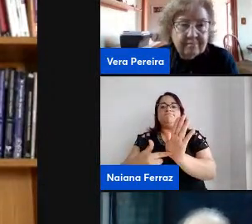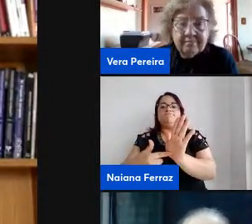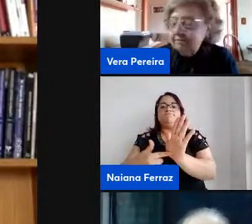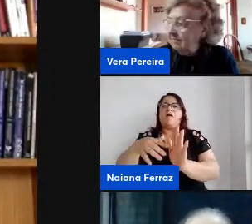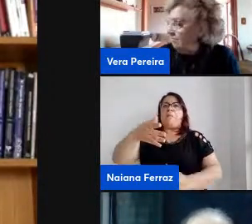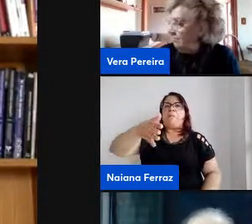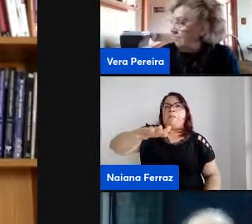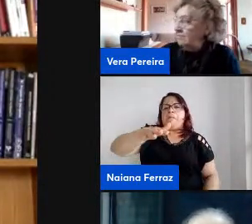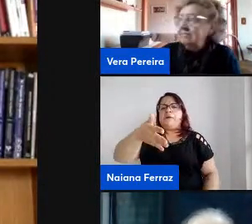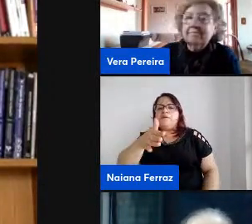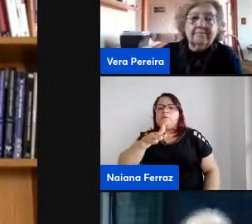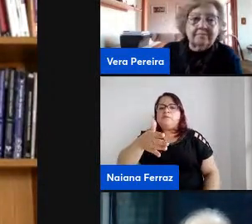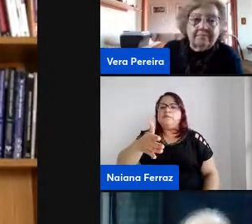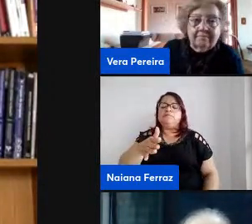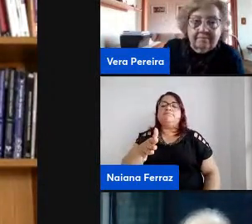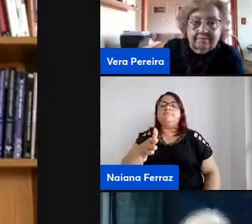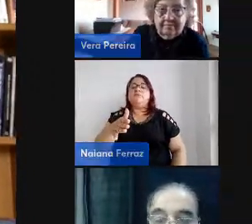de